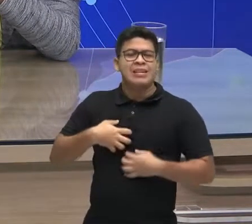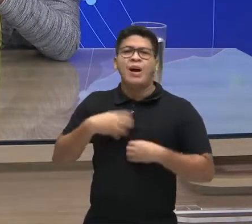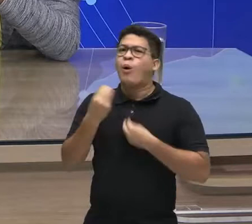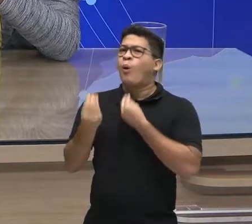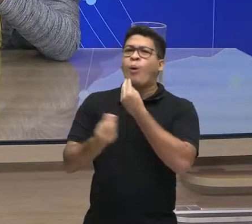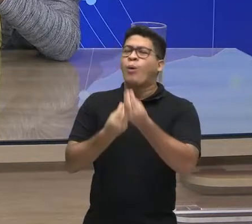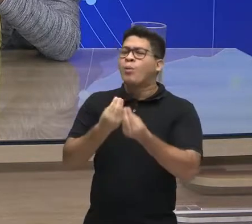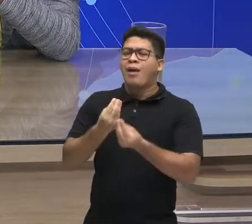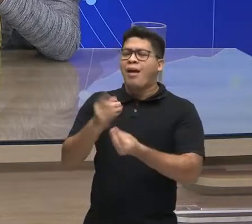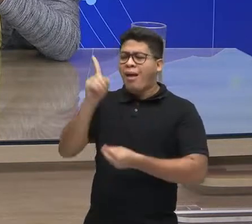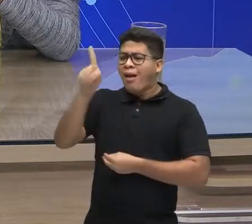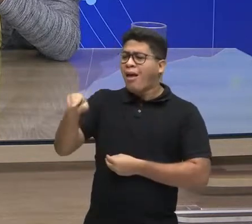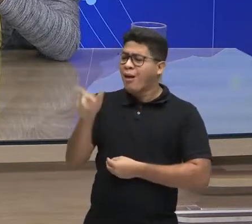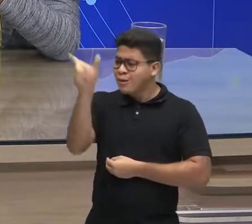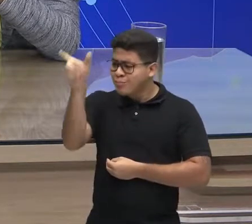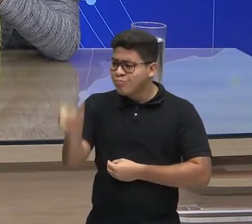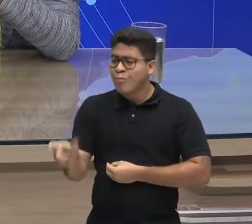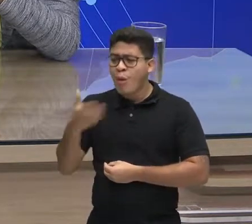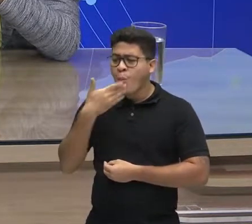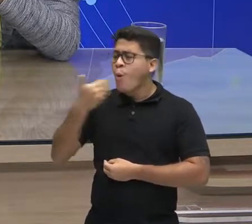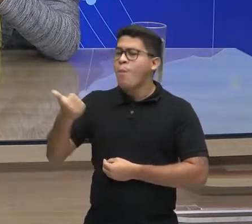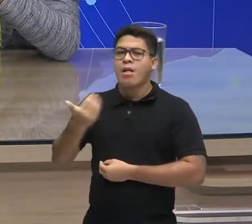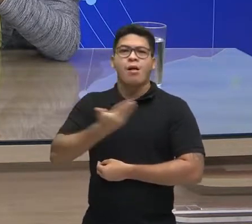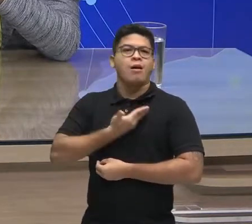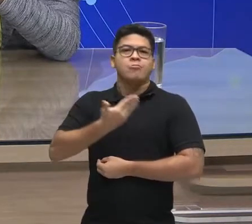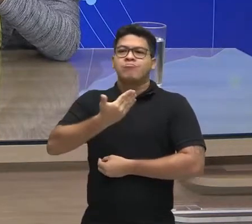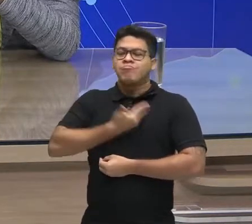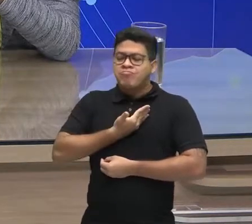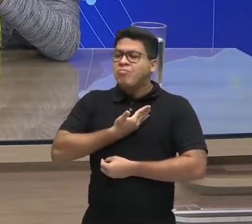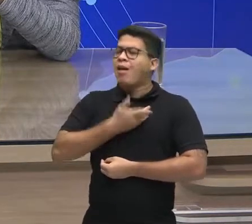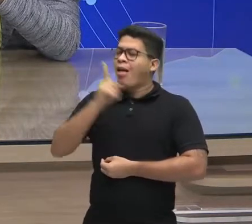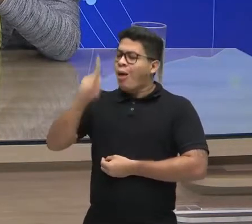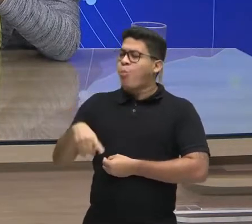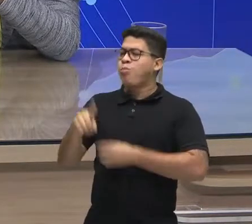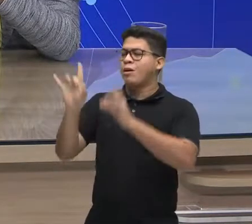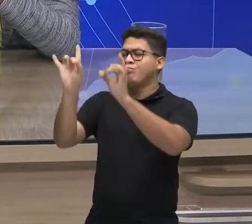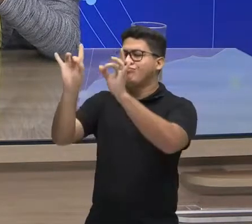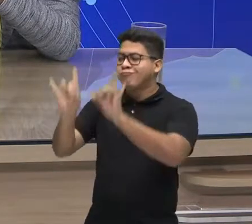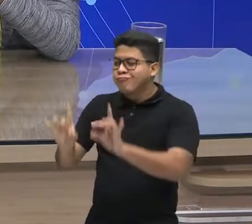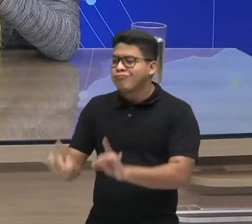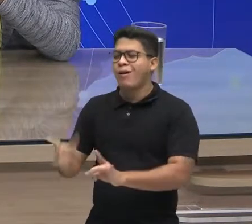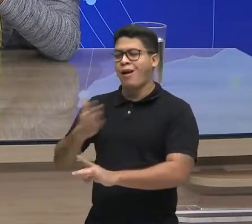meu melhor amigo, era a minha melhor amiga, era uma pessoa que